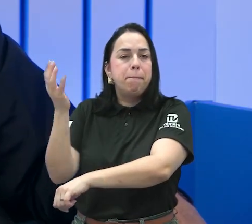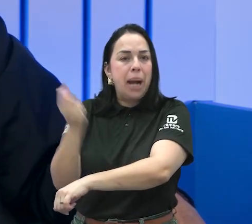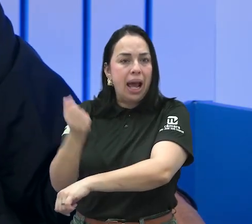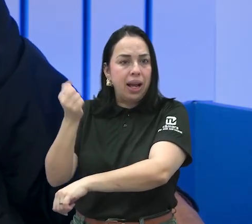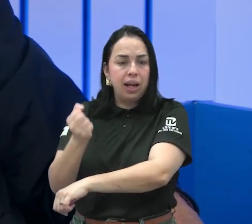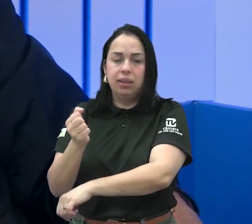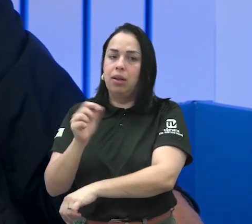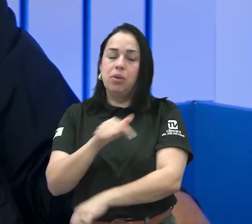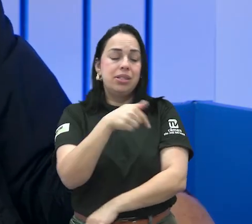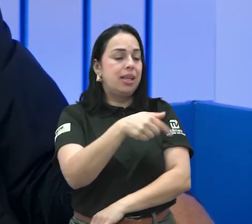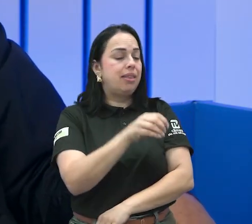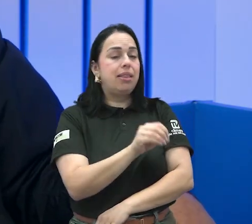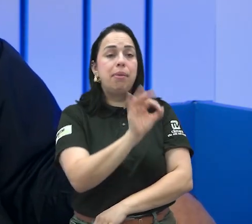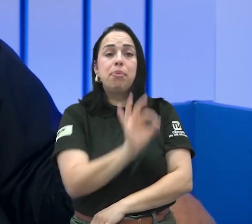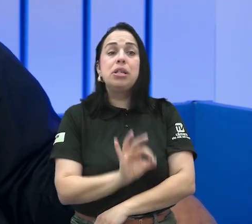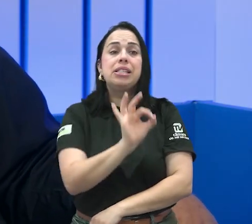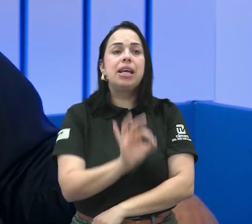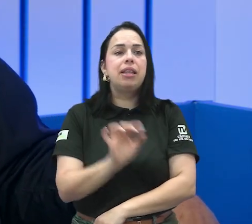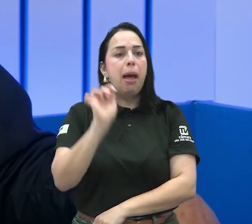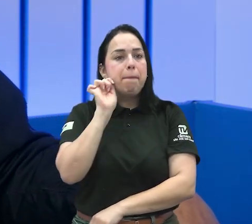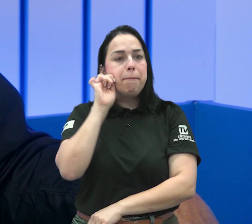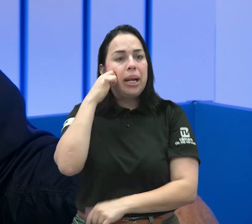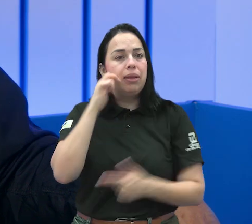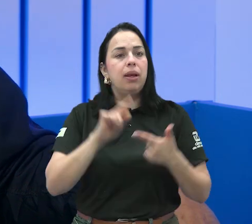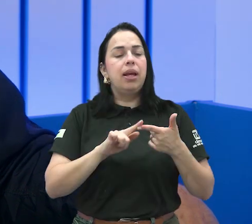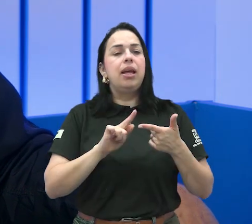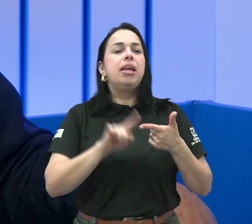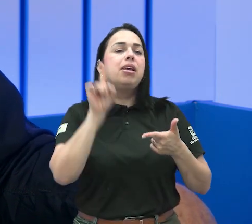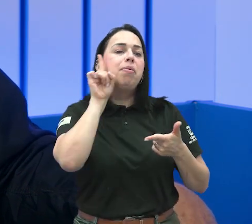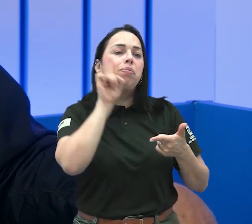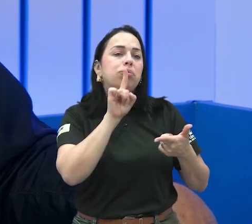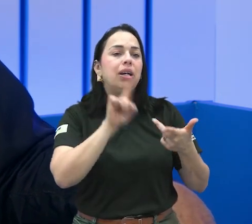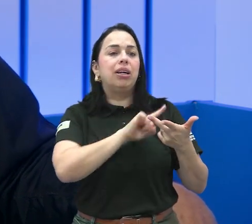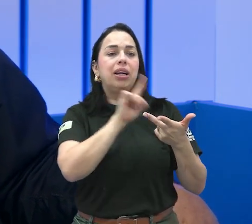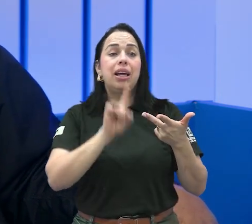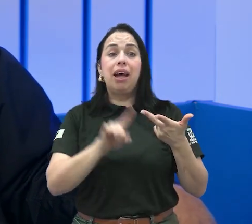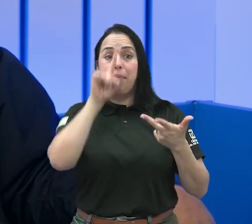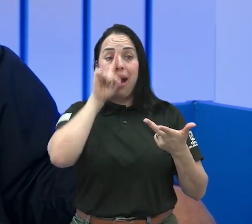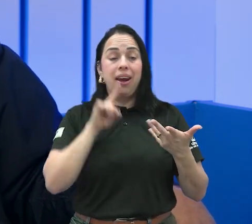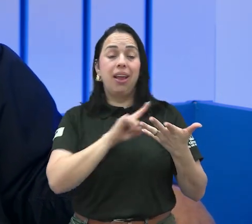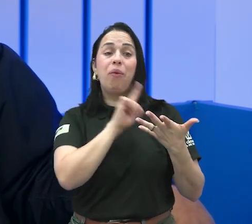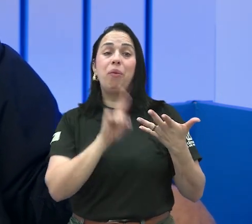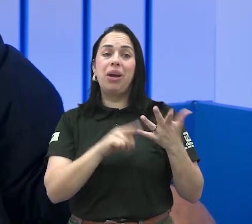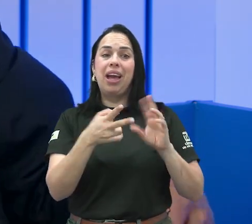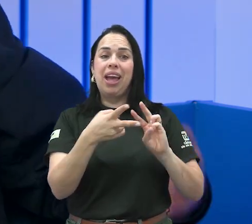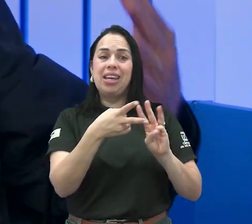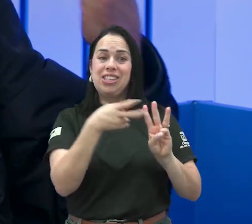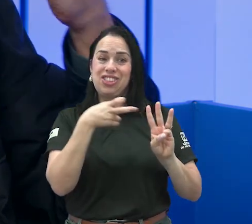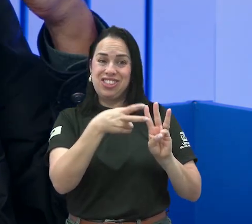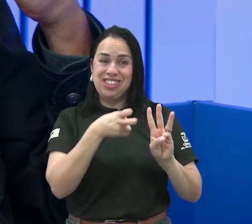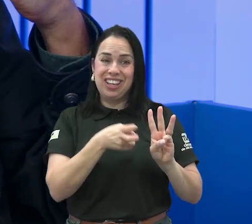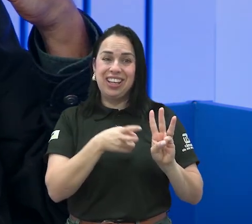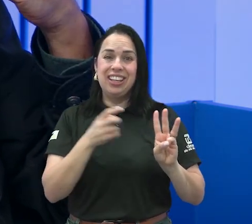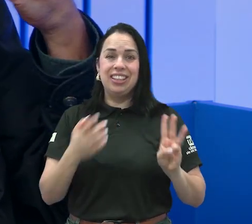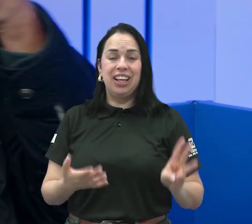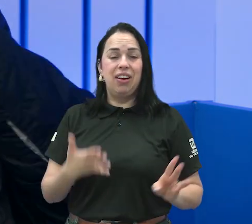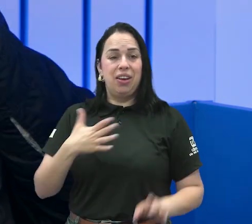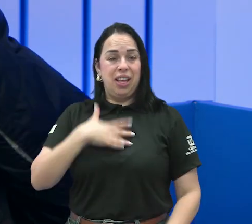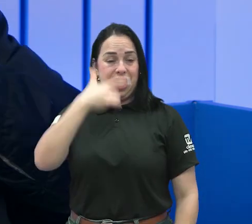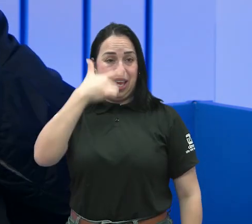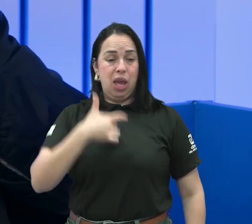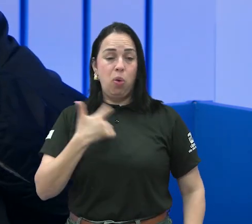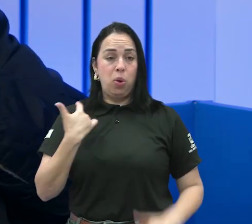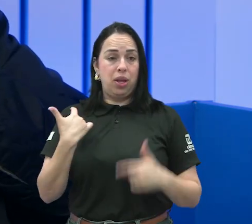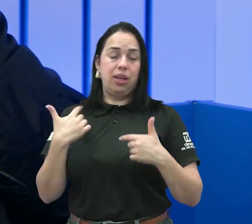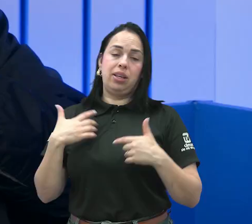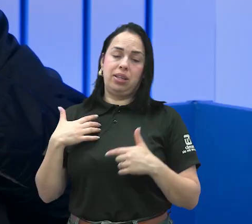da população é negra e parda, sem falar da amarela, e também temos indígenas. Então, eu não estou dizendo que, para mim, que